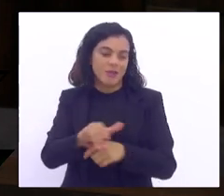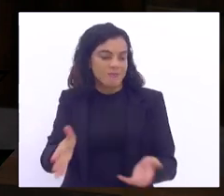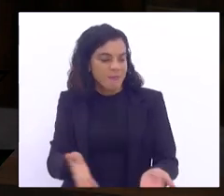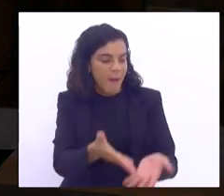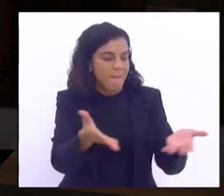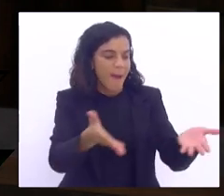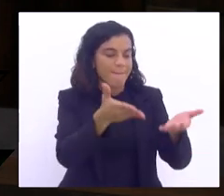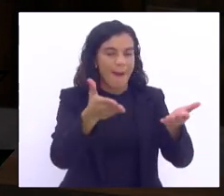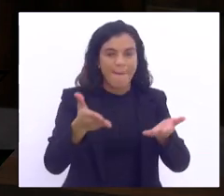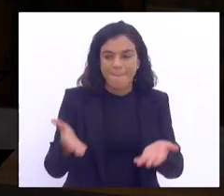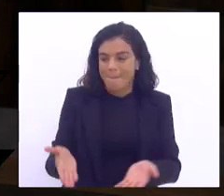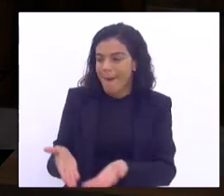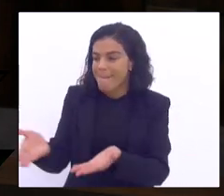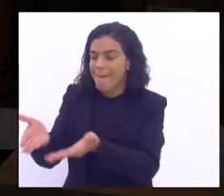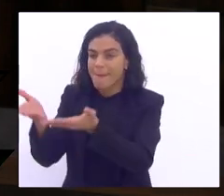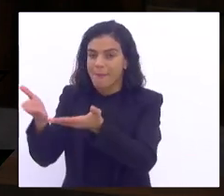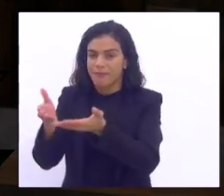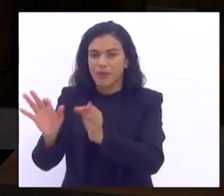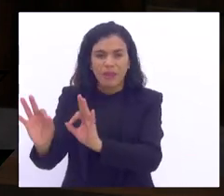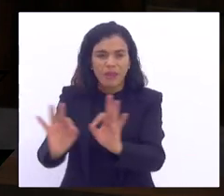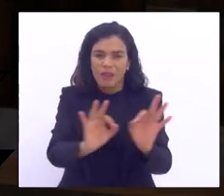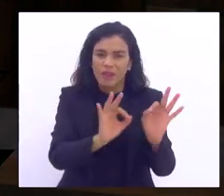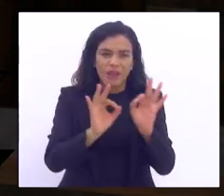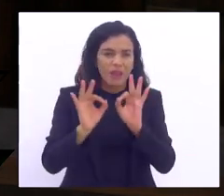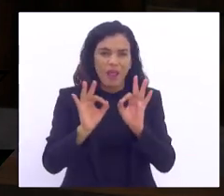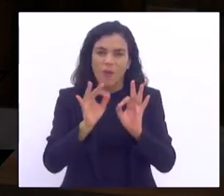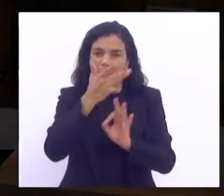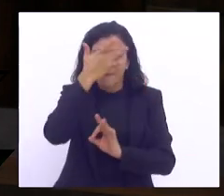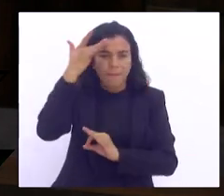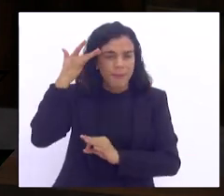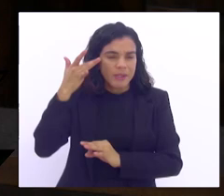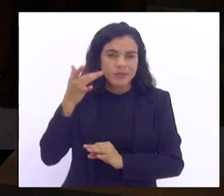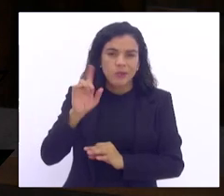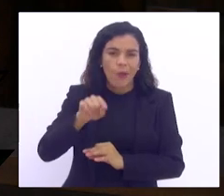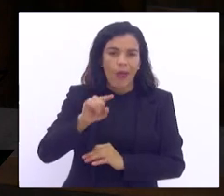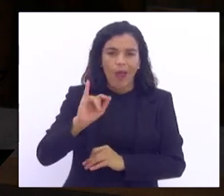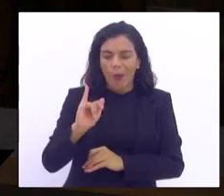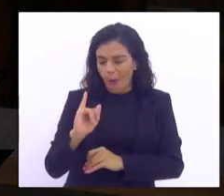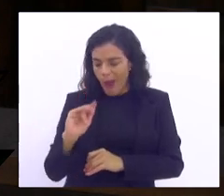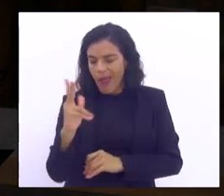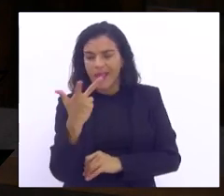próximo. Nenhum homem é um fim em si mesmo, nenhum homem é uma ilha.